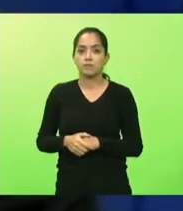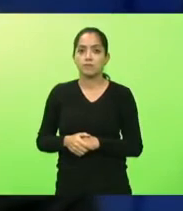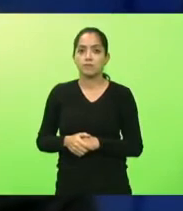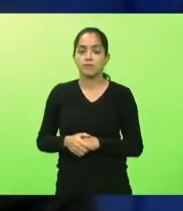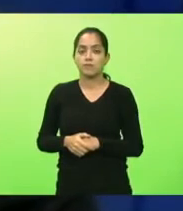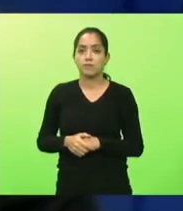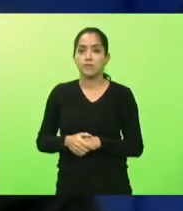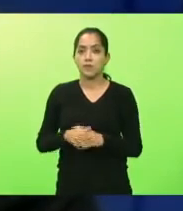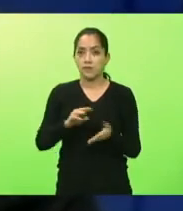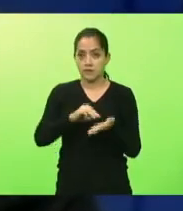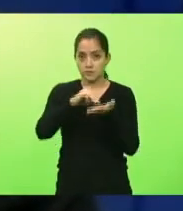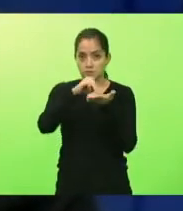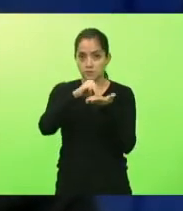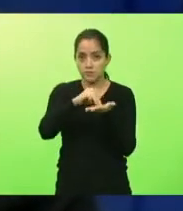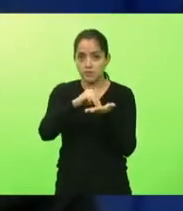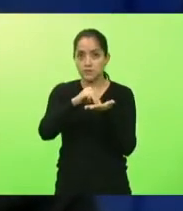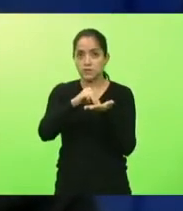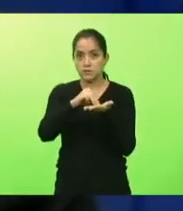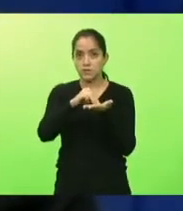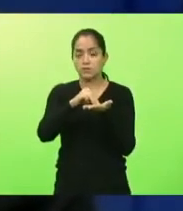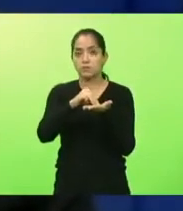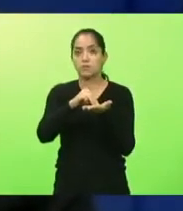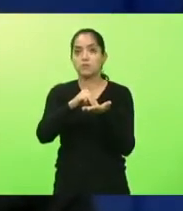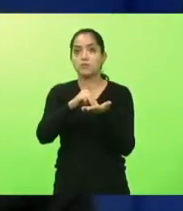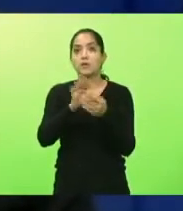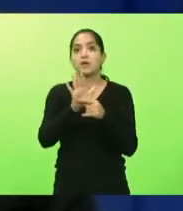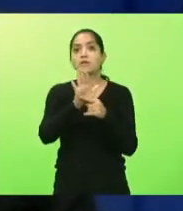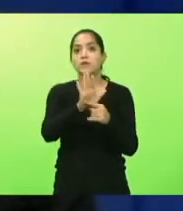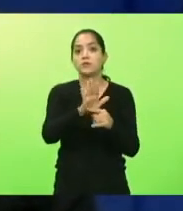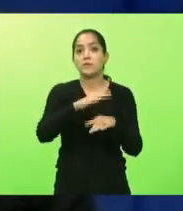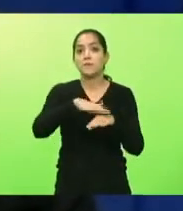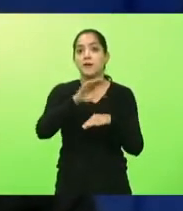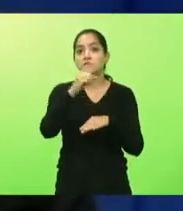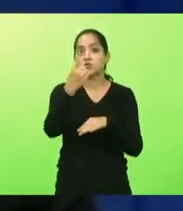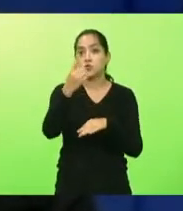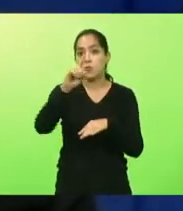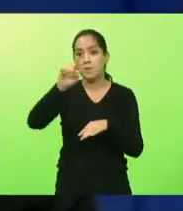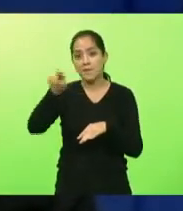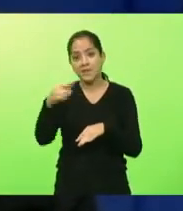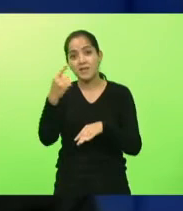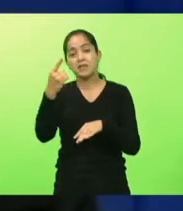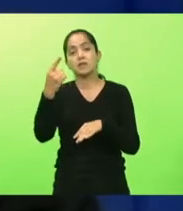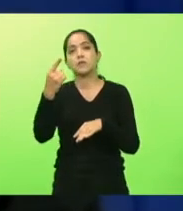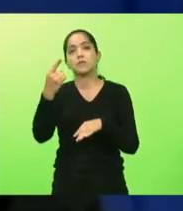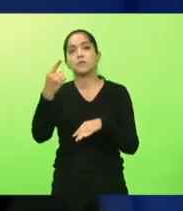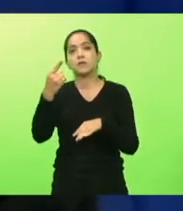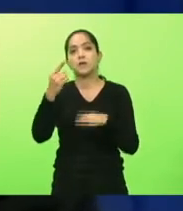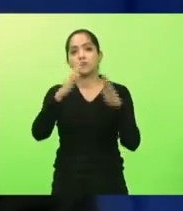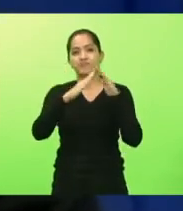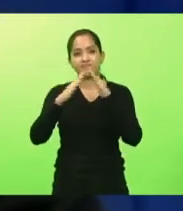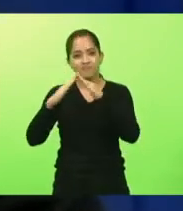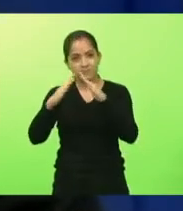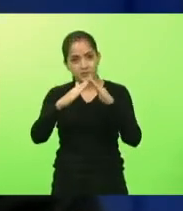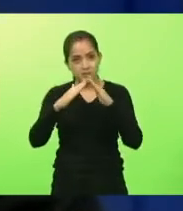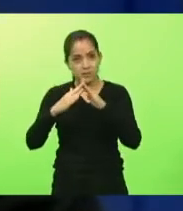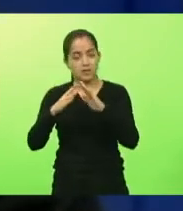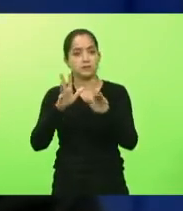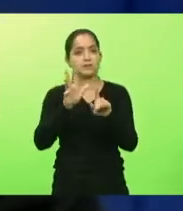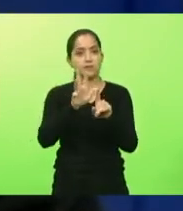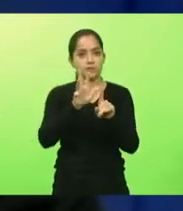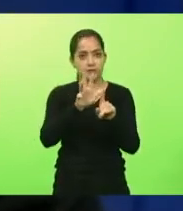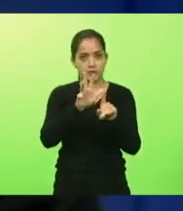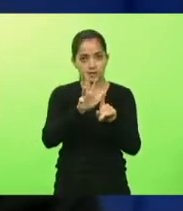moção faz jus, uma vez que mais de 1,5 milhão de unidades consumidoras foram afetadas com